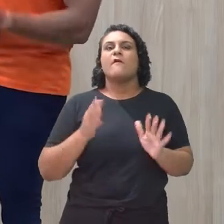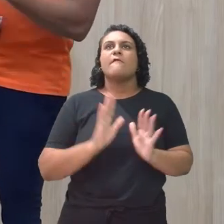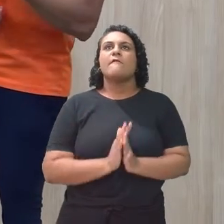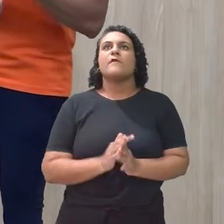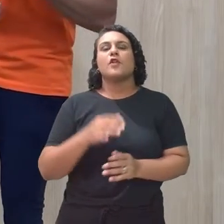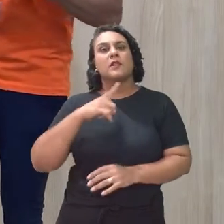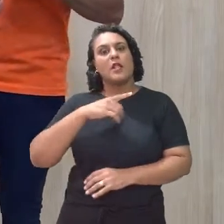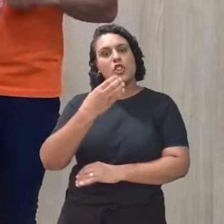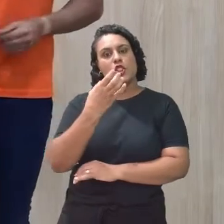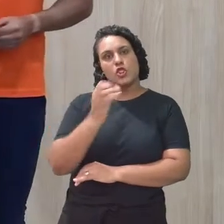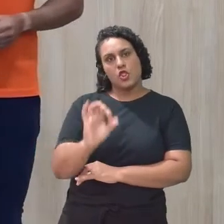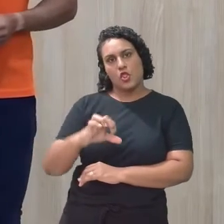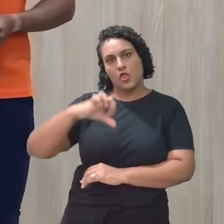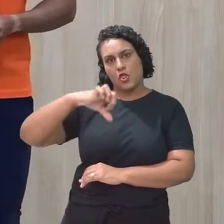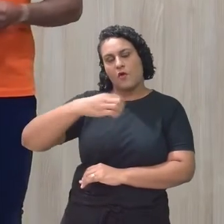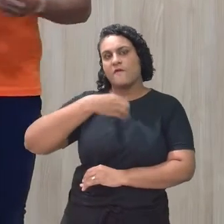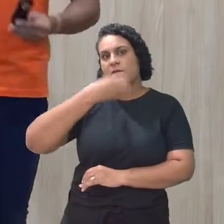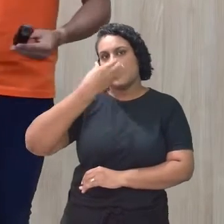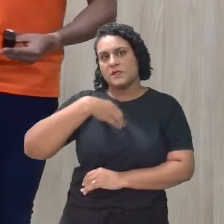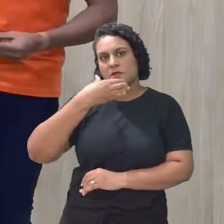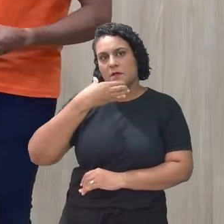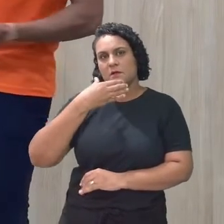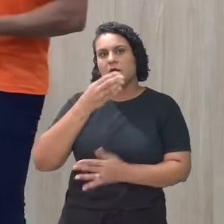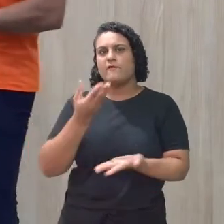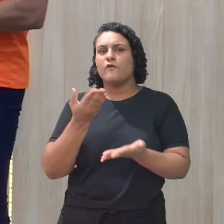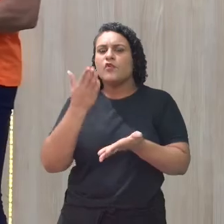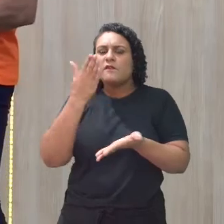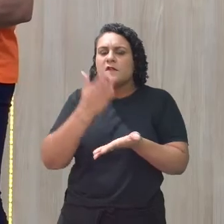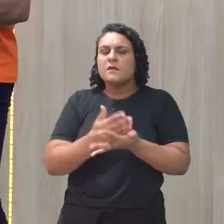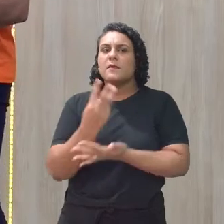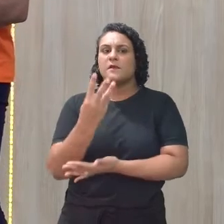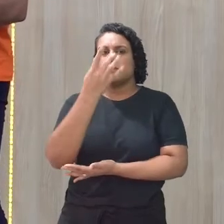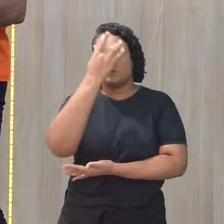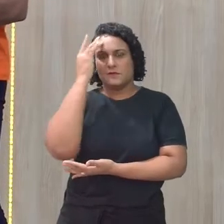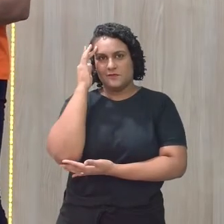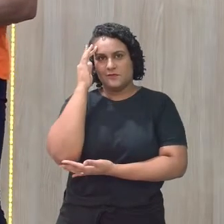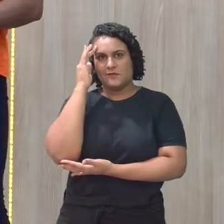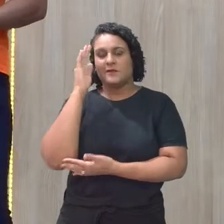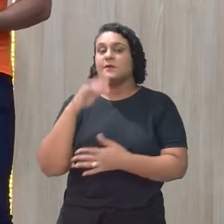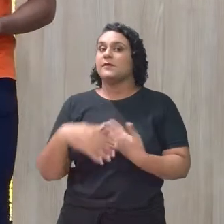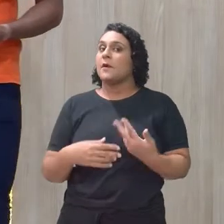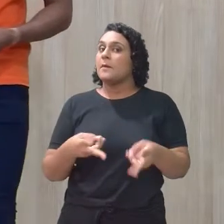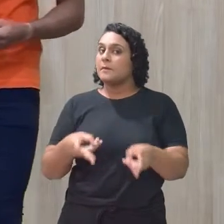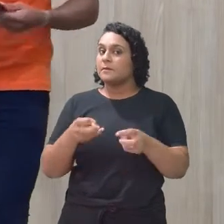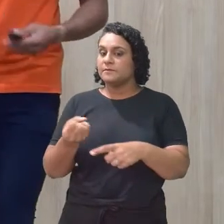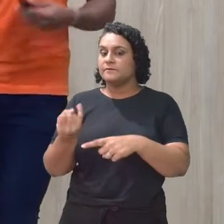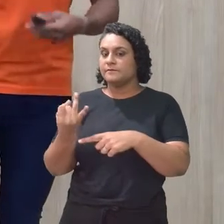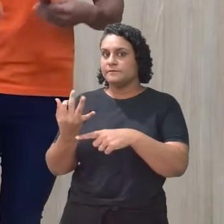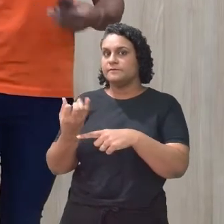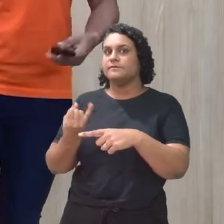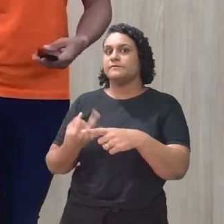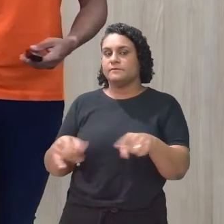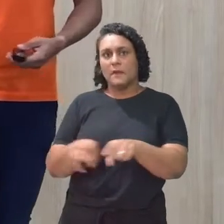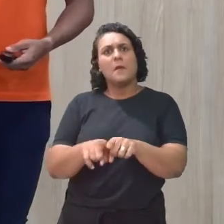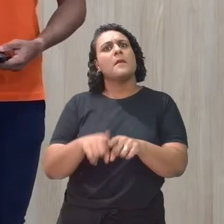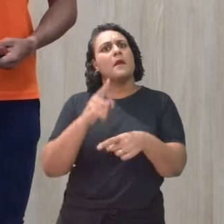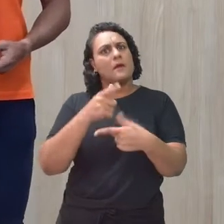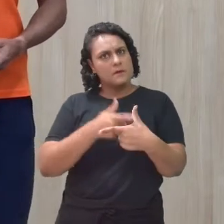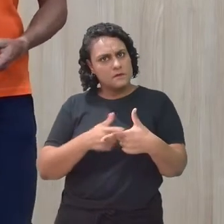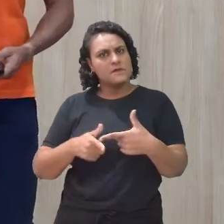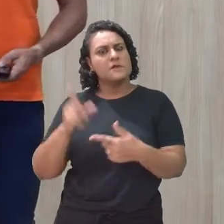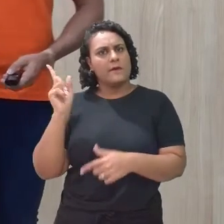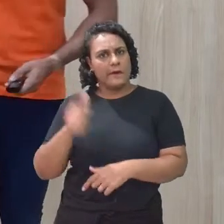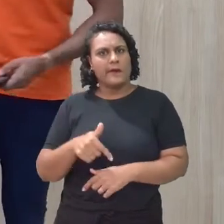maçãs para 3 pessoas. Isso aqui é uma fração. E pode notar que fração também é uma divisão. Eu